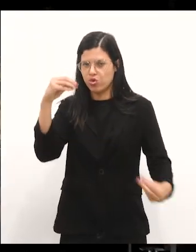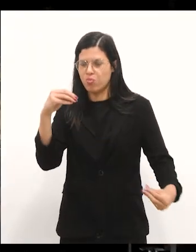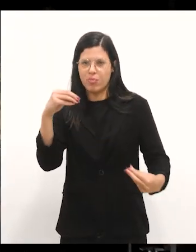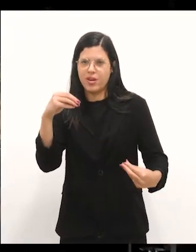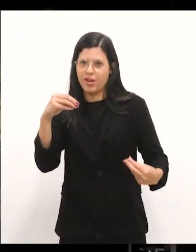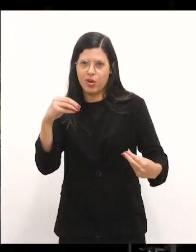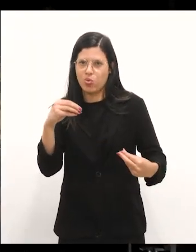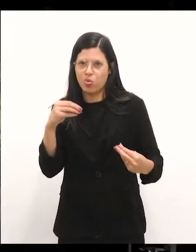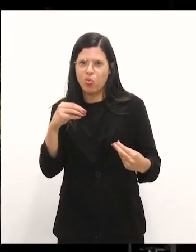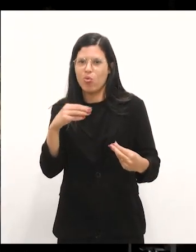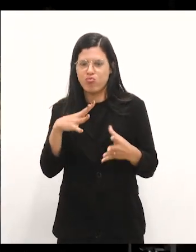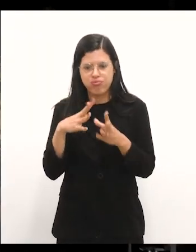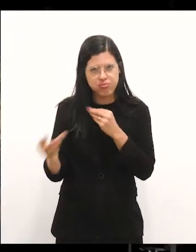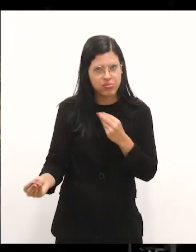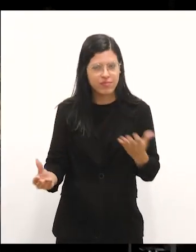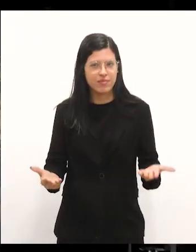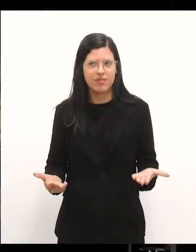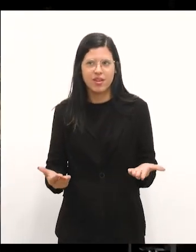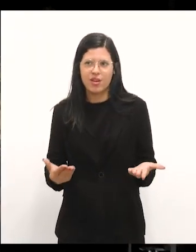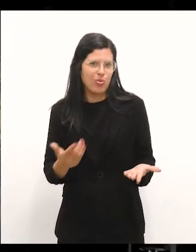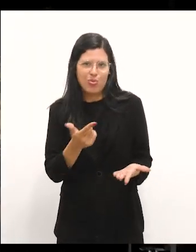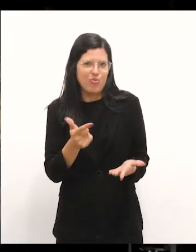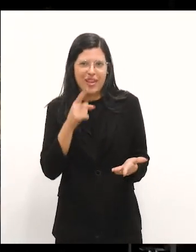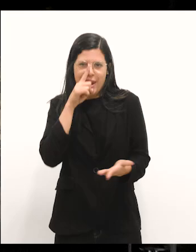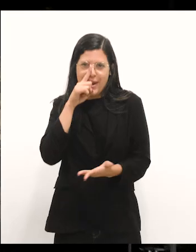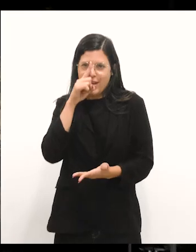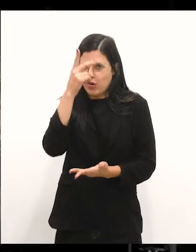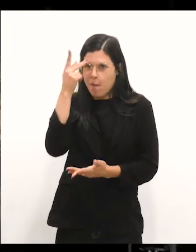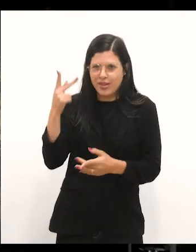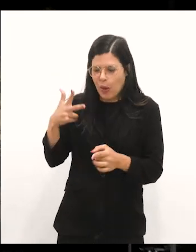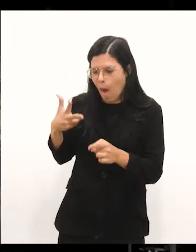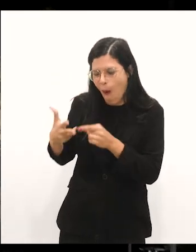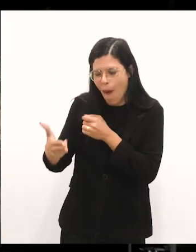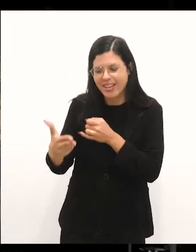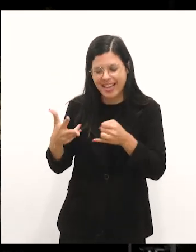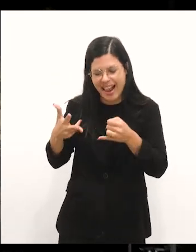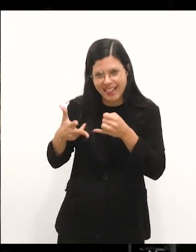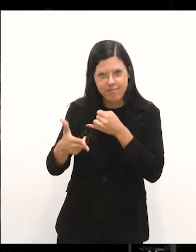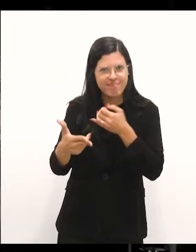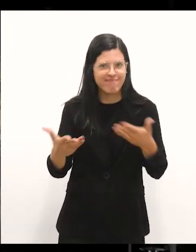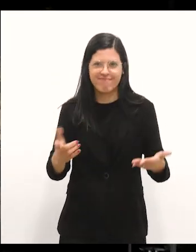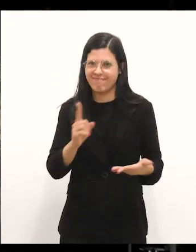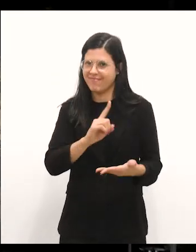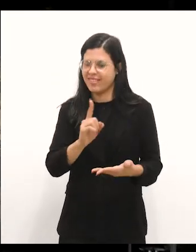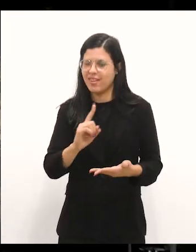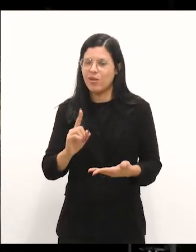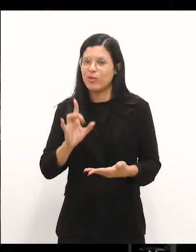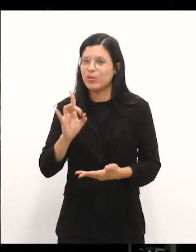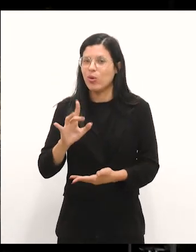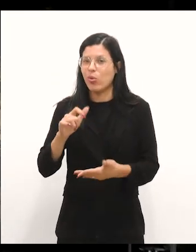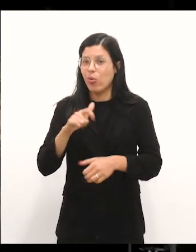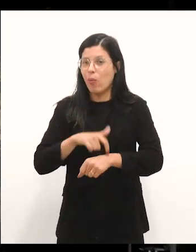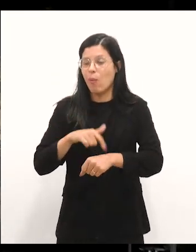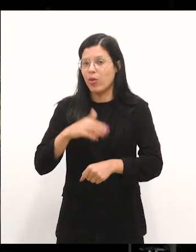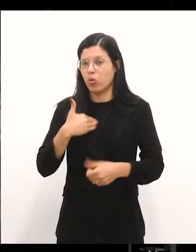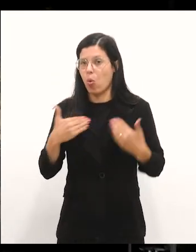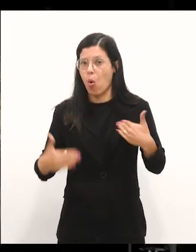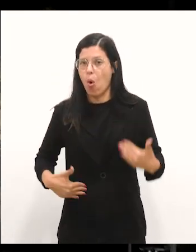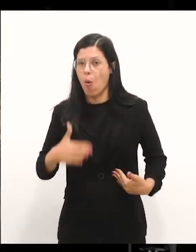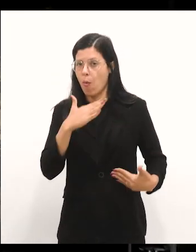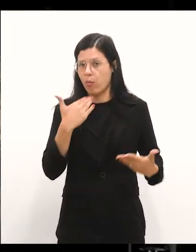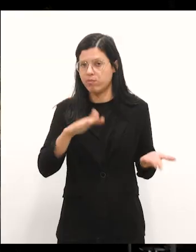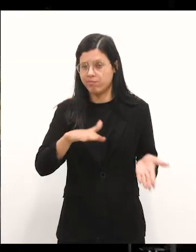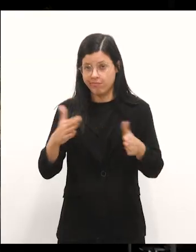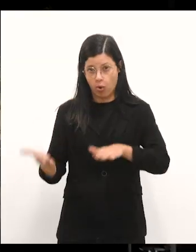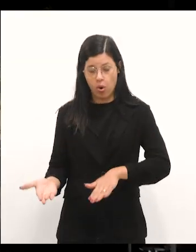desligado. Então, não tem nenhum risco de vir alguém cortar com a tesoura esse cordão. É só no momento que o corpo falece, porque não tem mais